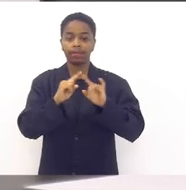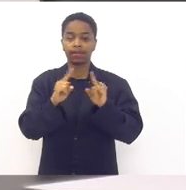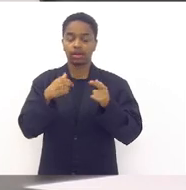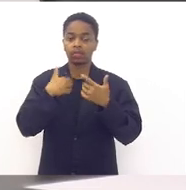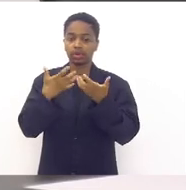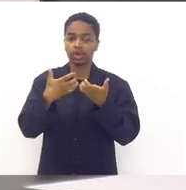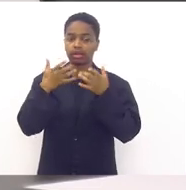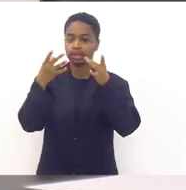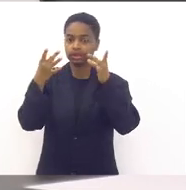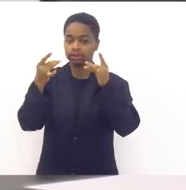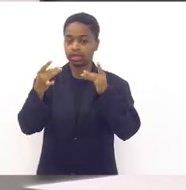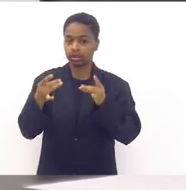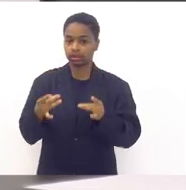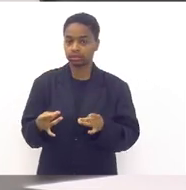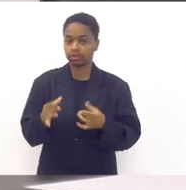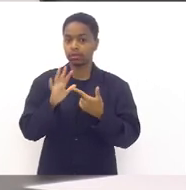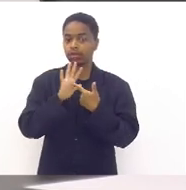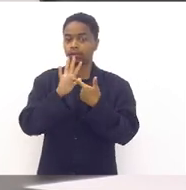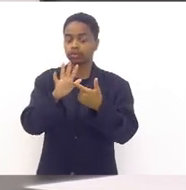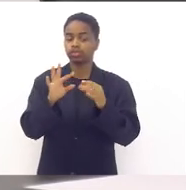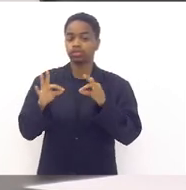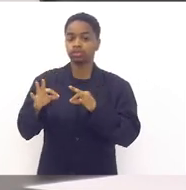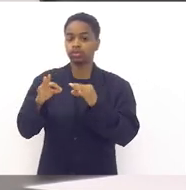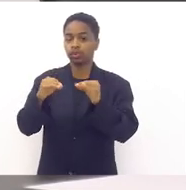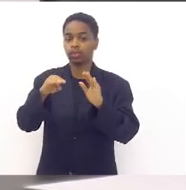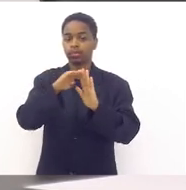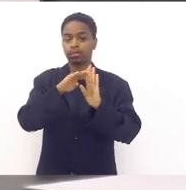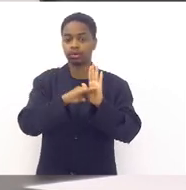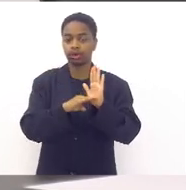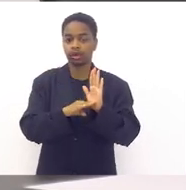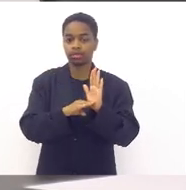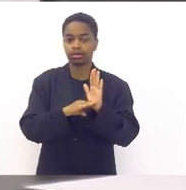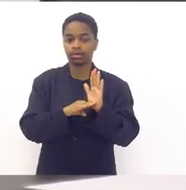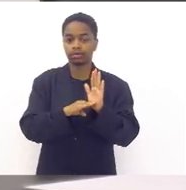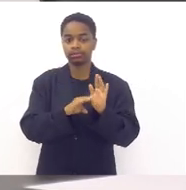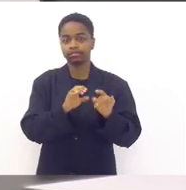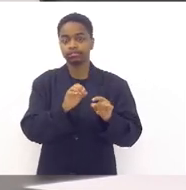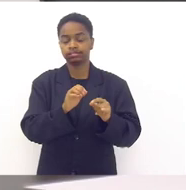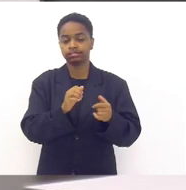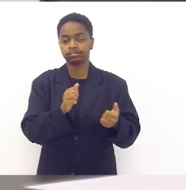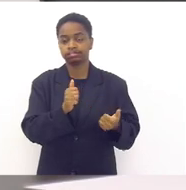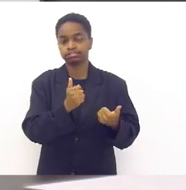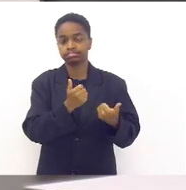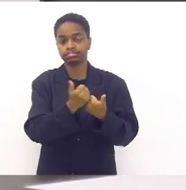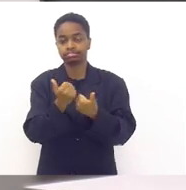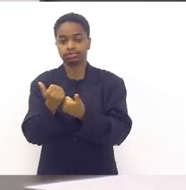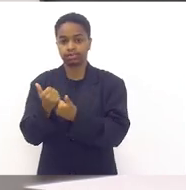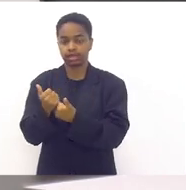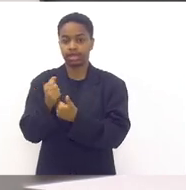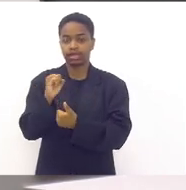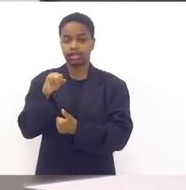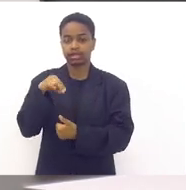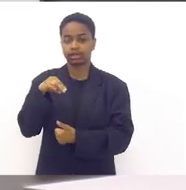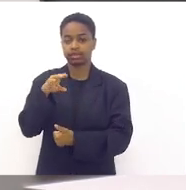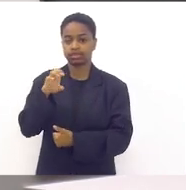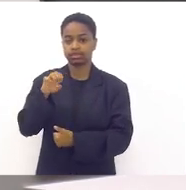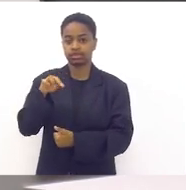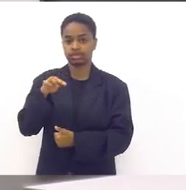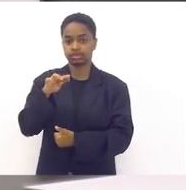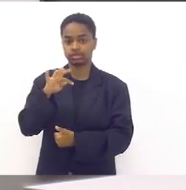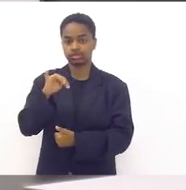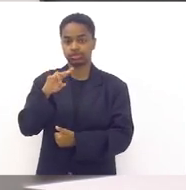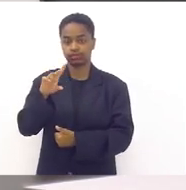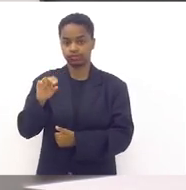detalhamento de todos os programas de incentivo fiscal. Ou seja, para que a Assembleia possa receber lei a